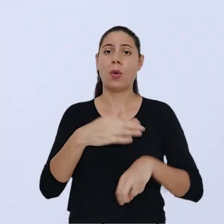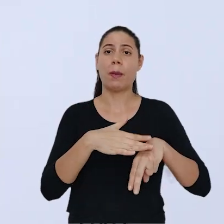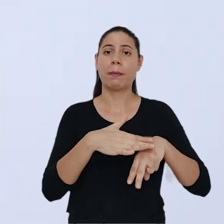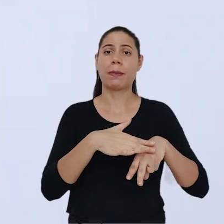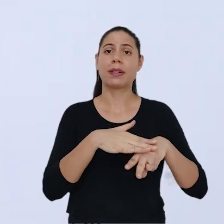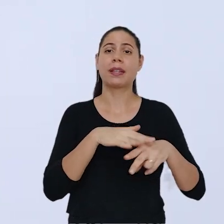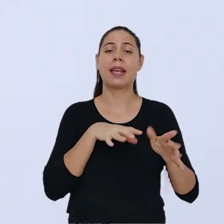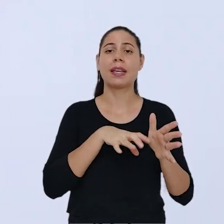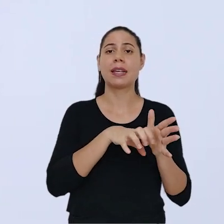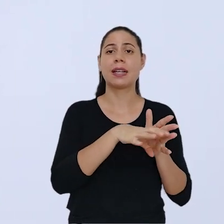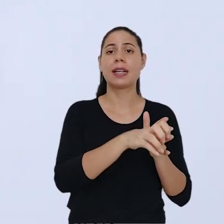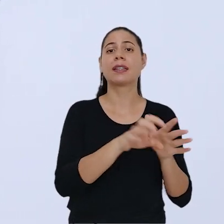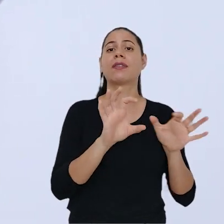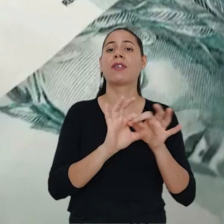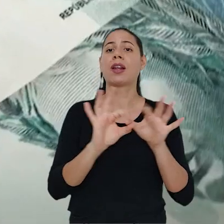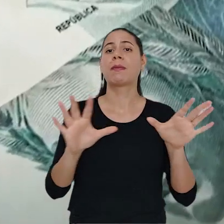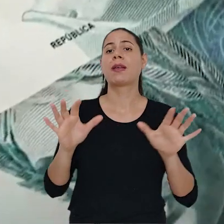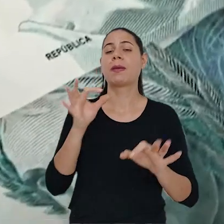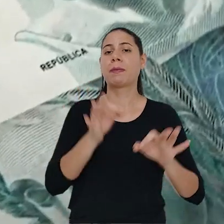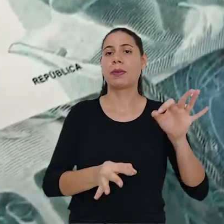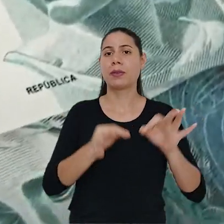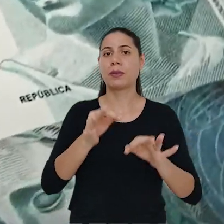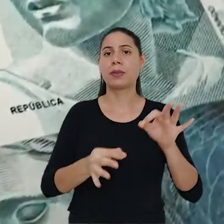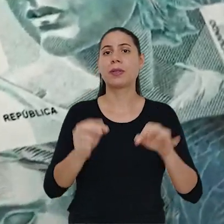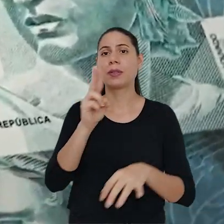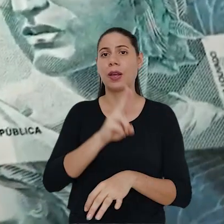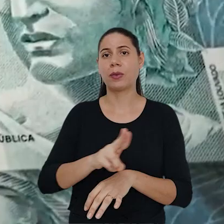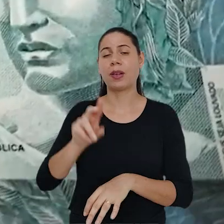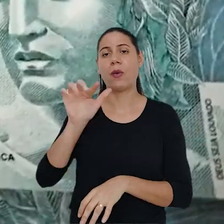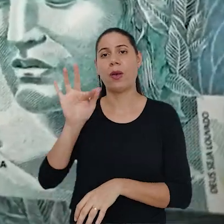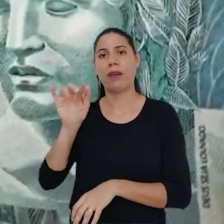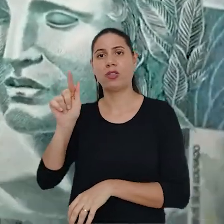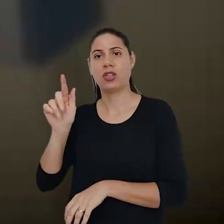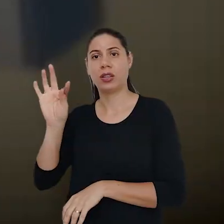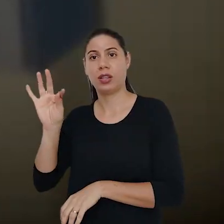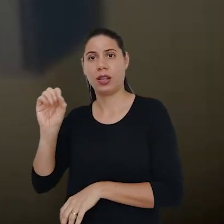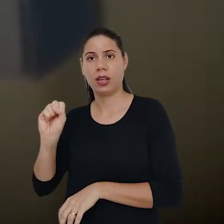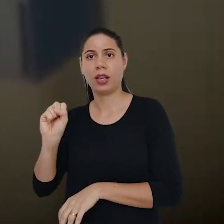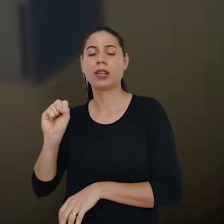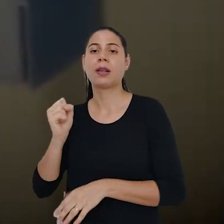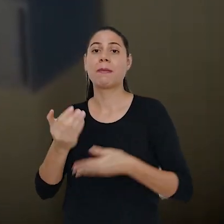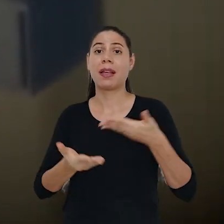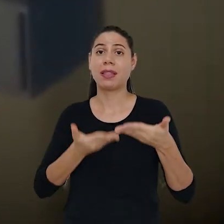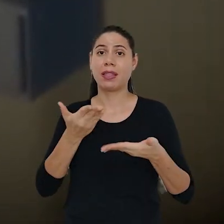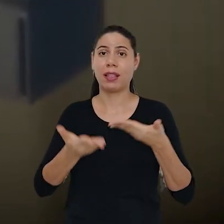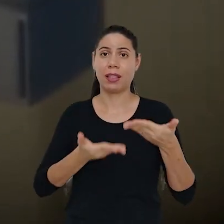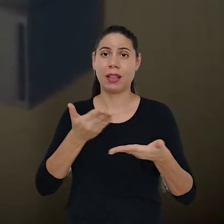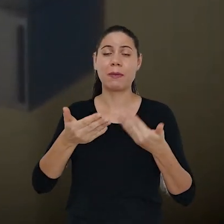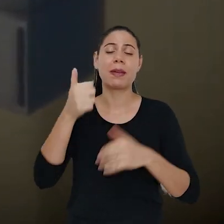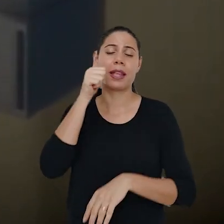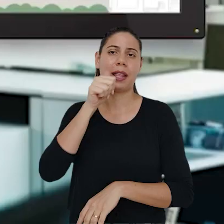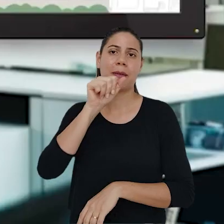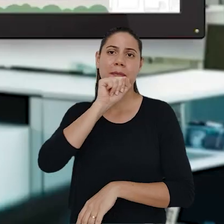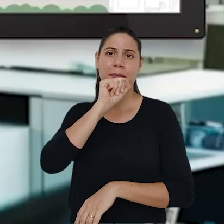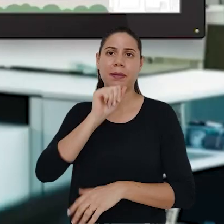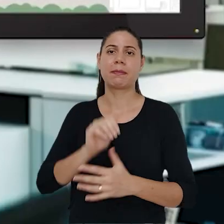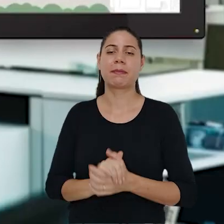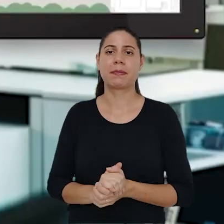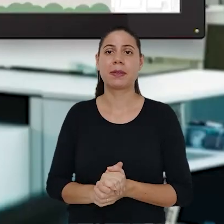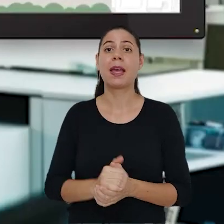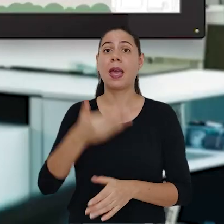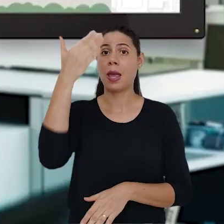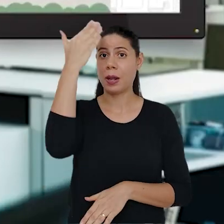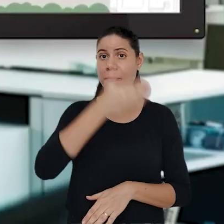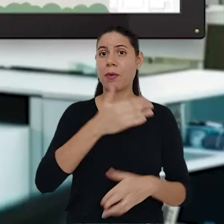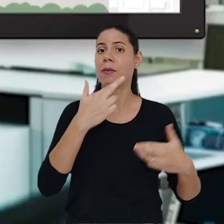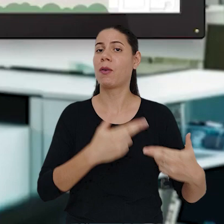foi autorizado pela Justiça a utilizar o Fundo de Garantia do Tempo de Serviço para tratamento da doença grave da mãe. Ele comprovou